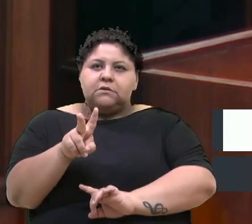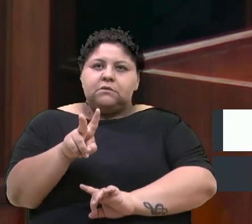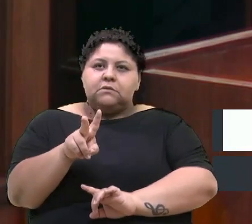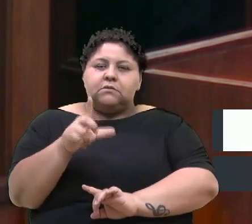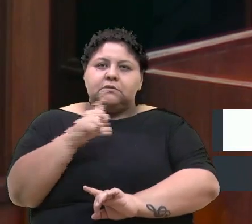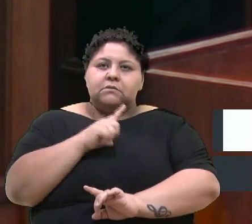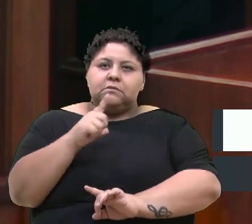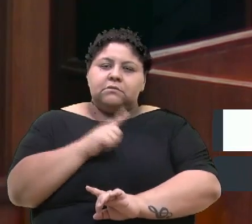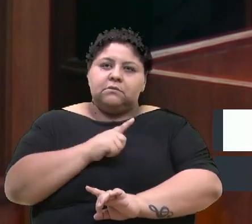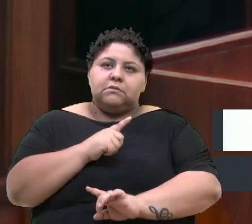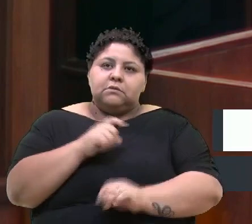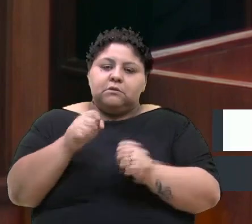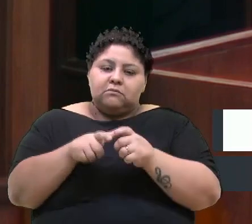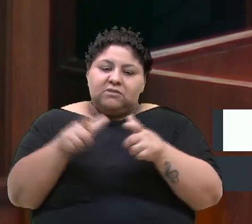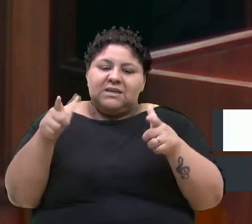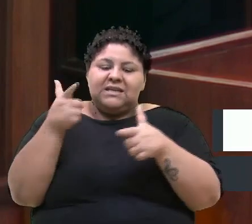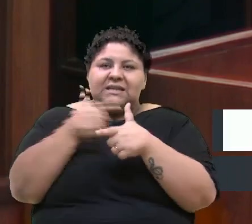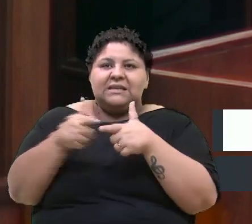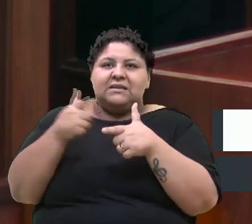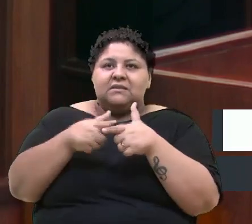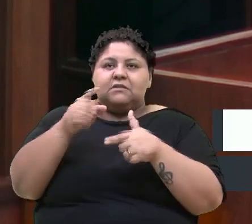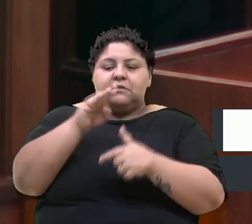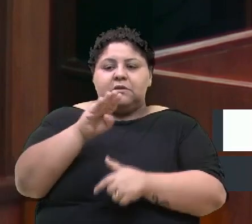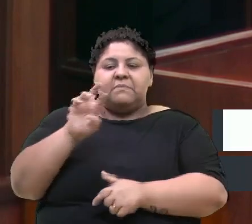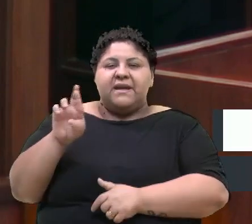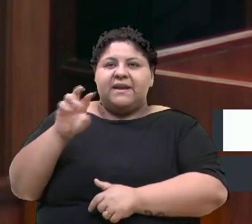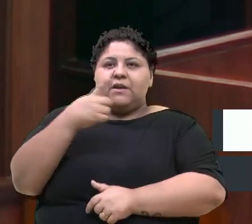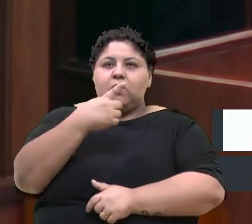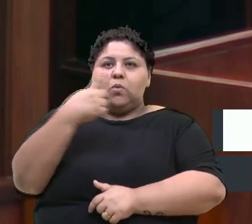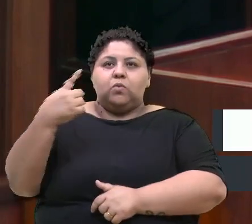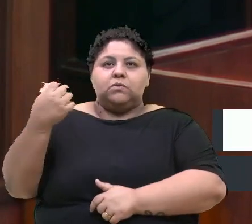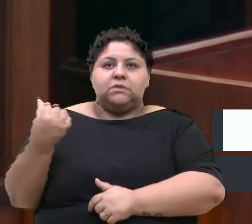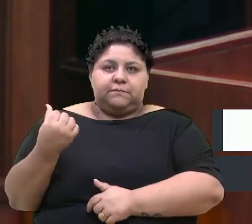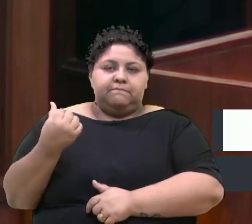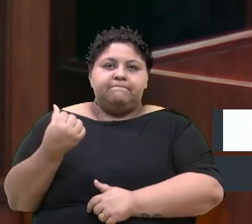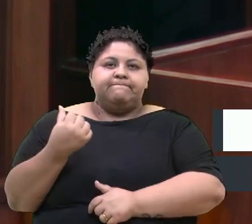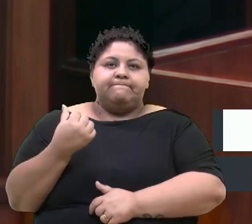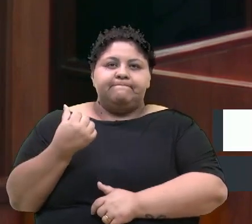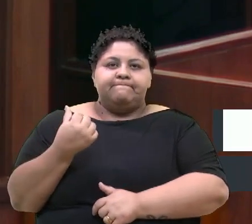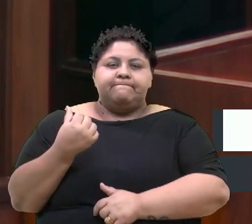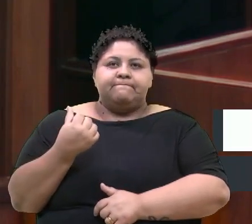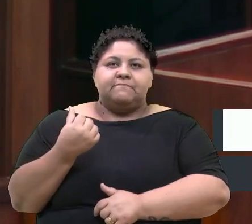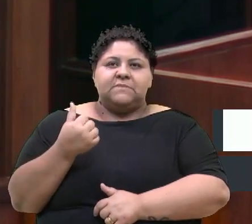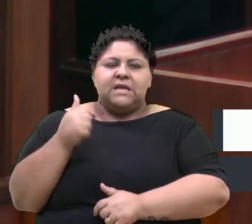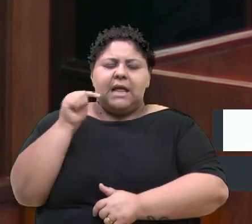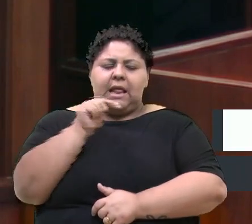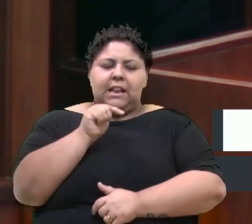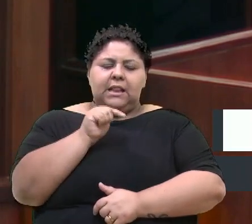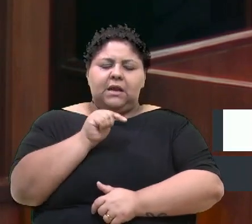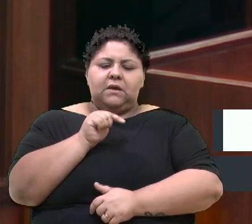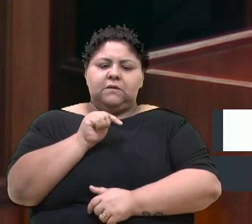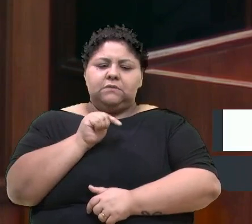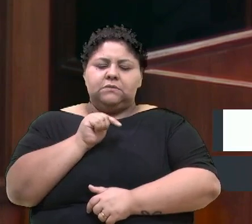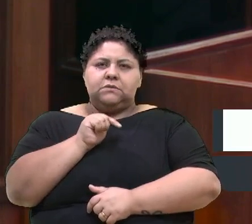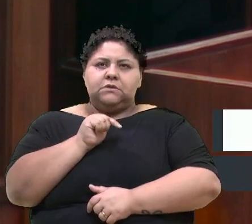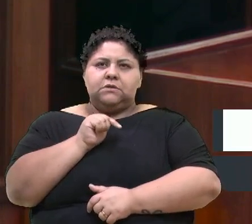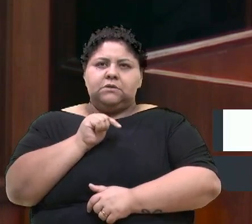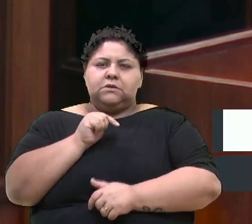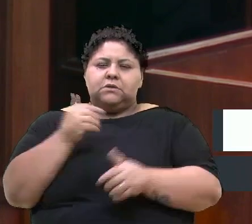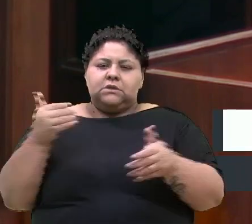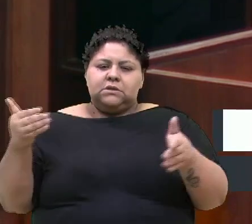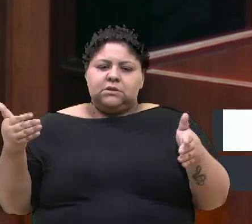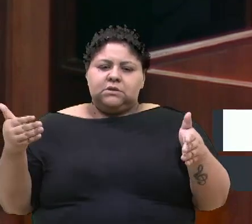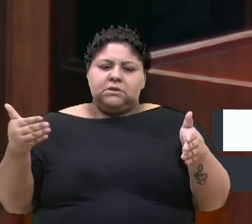estamos com um grande problema na BR-116, que é ali na entrada,